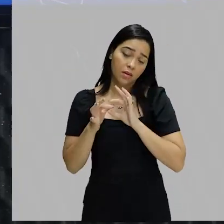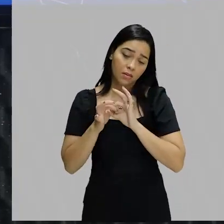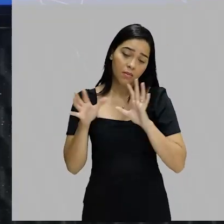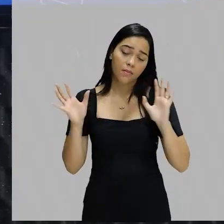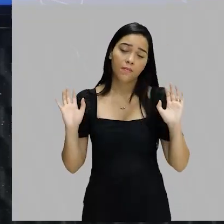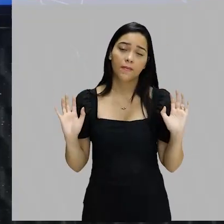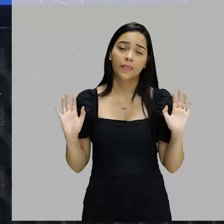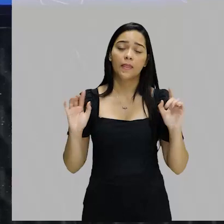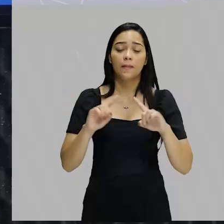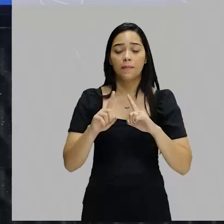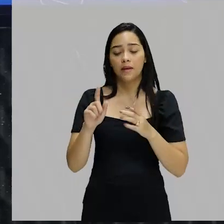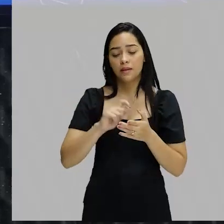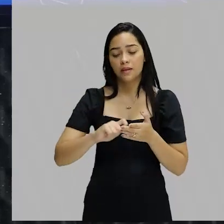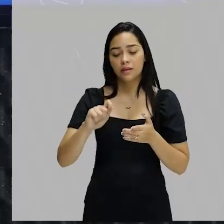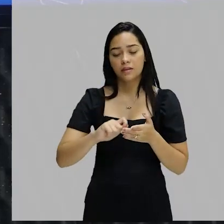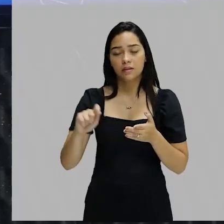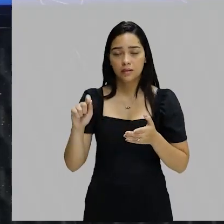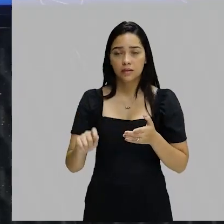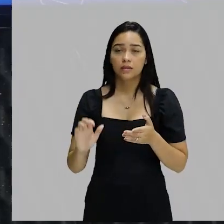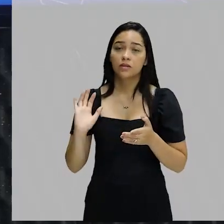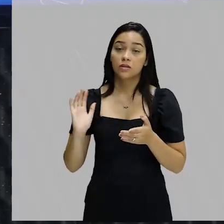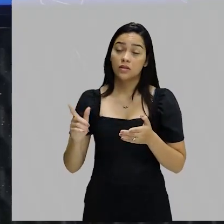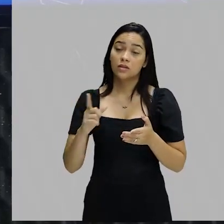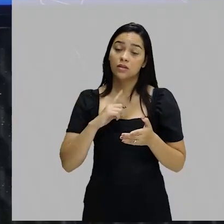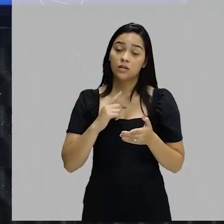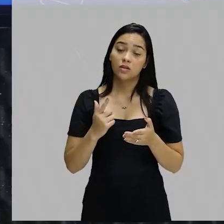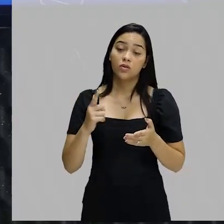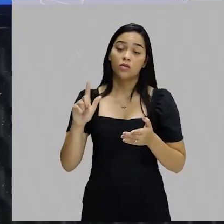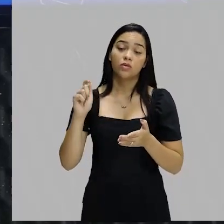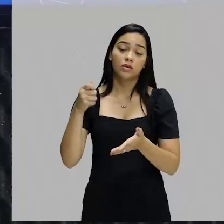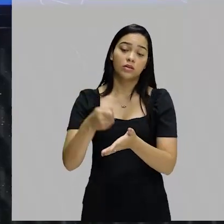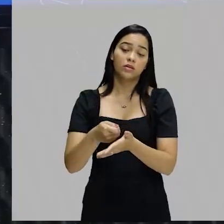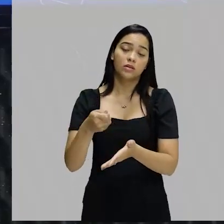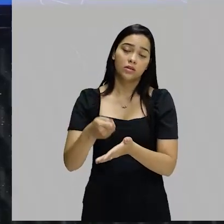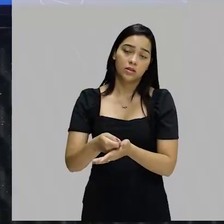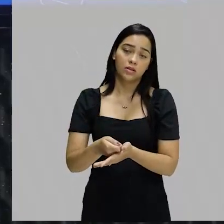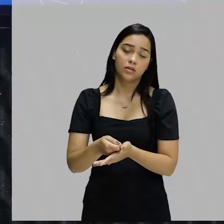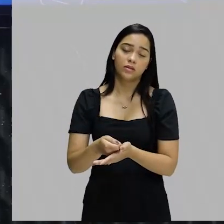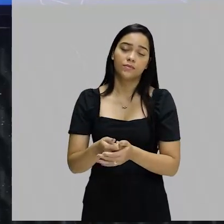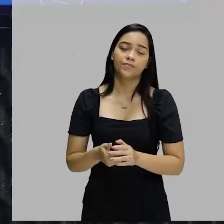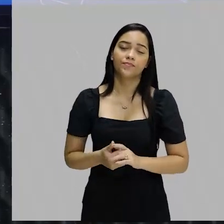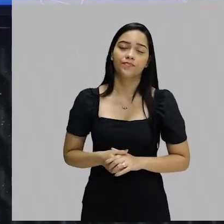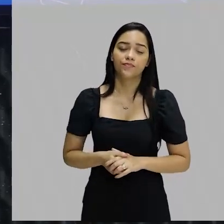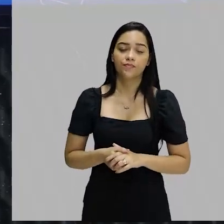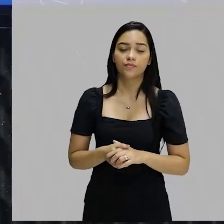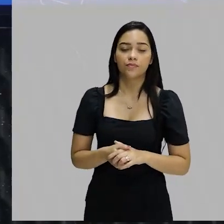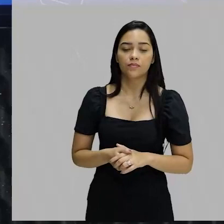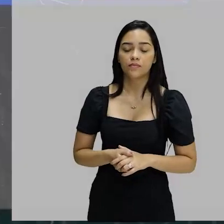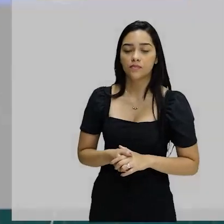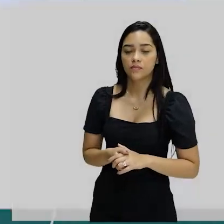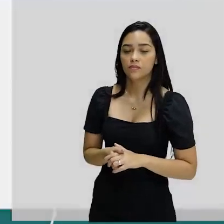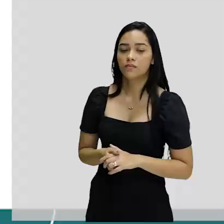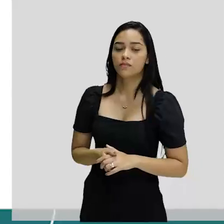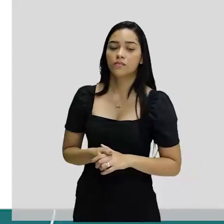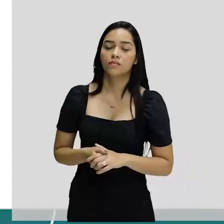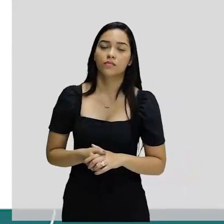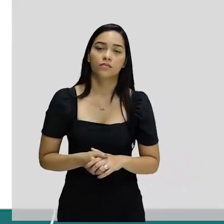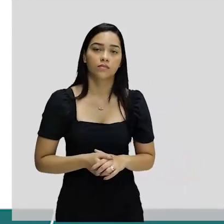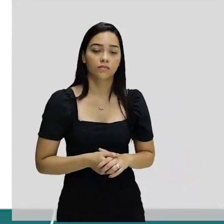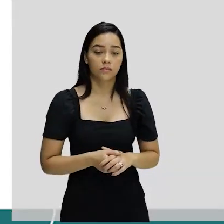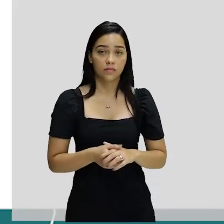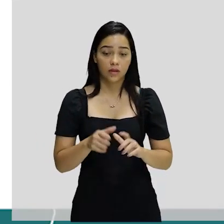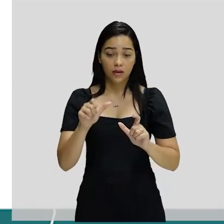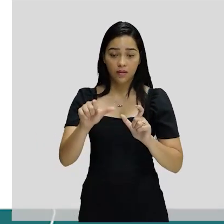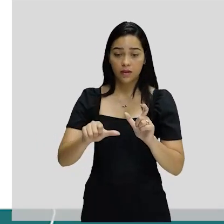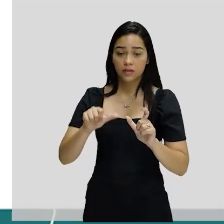permitido, né? Mas na escrita já tem uma exigência maior dentro da escrita, né? Continuando aqui na